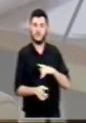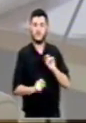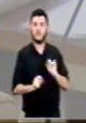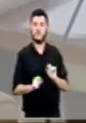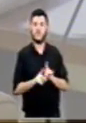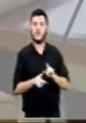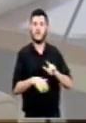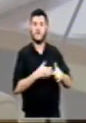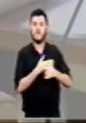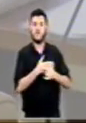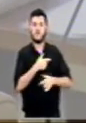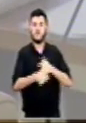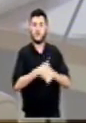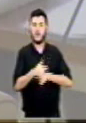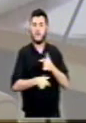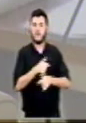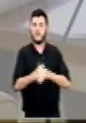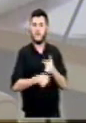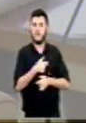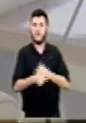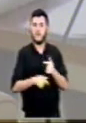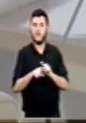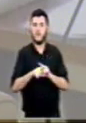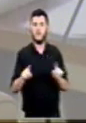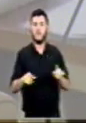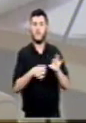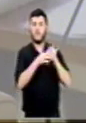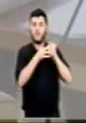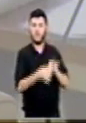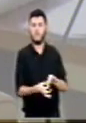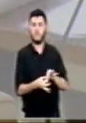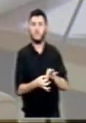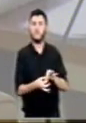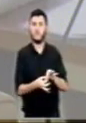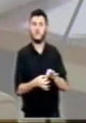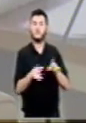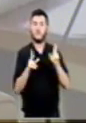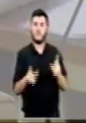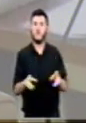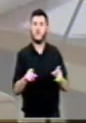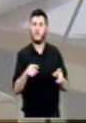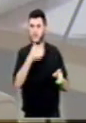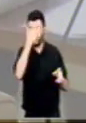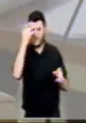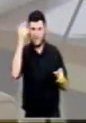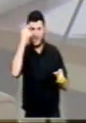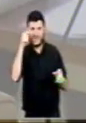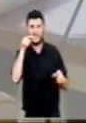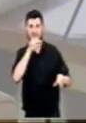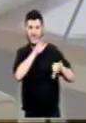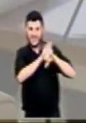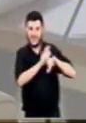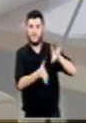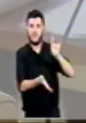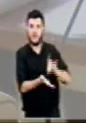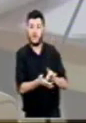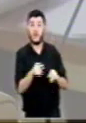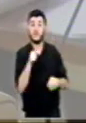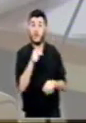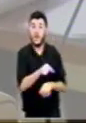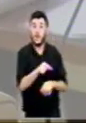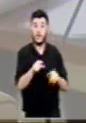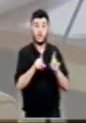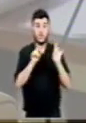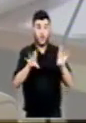de proeminência no alegado contexto tido como supostamente criminoso, teria cedido a pedido influência